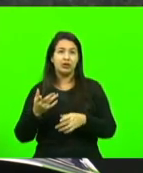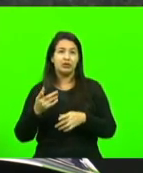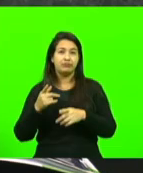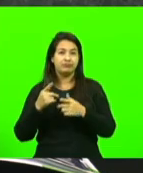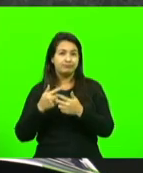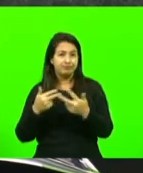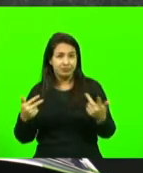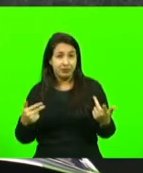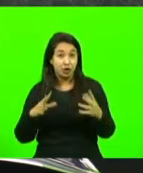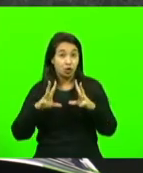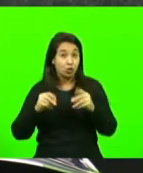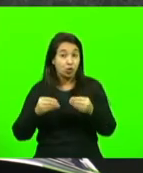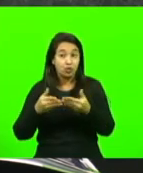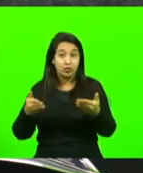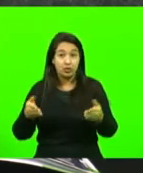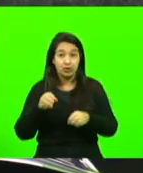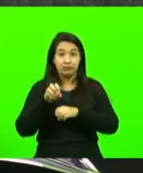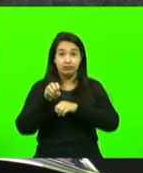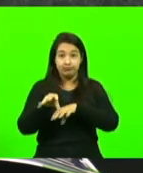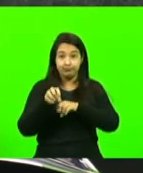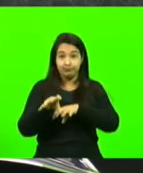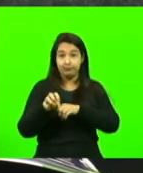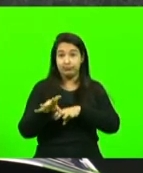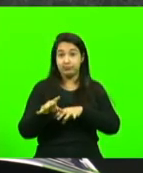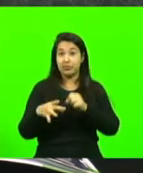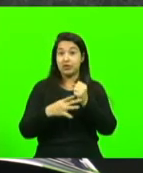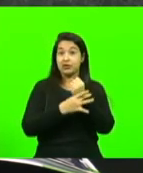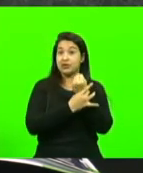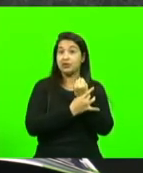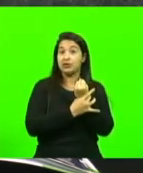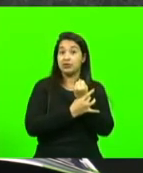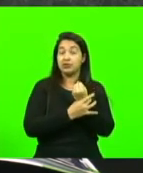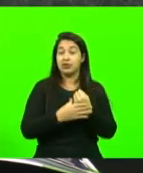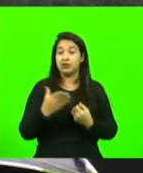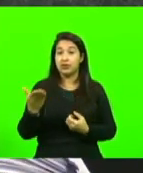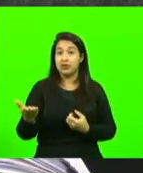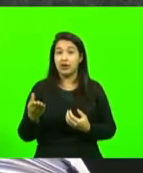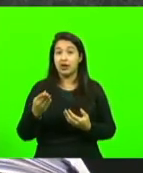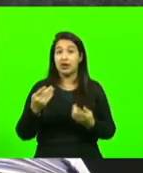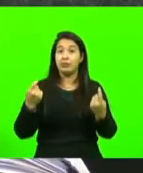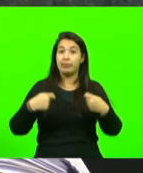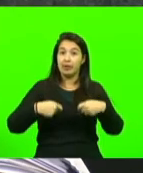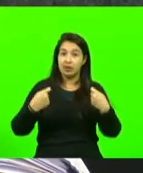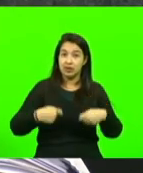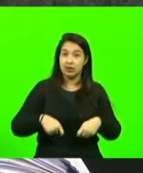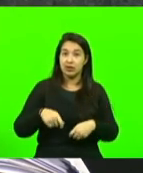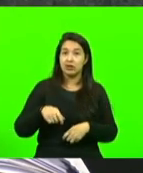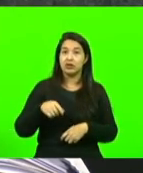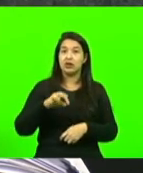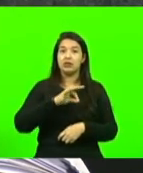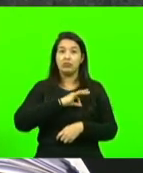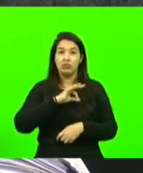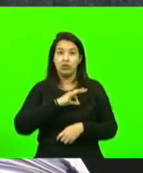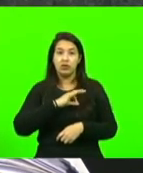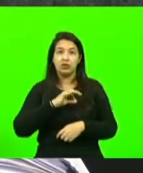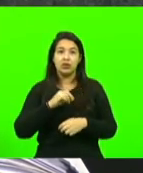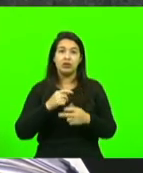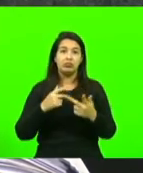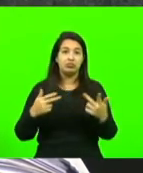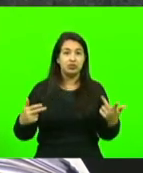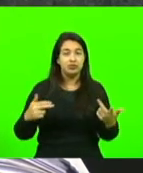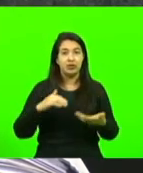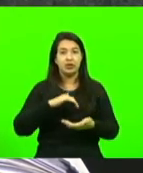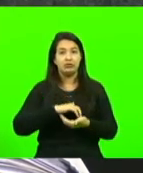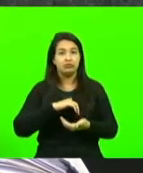que estão lá na educação não existe Segurança Pública seus profissionais da Segurança Pública então quando a gente gasta com